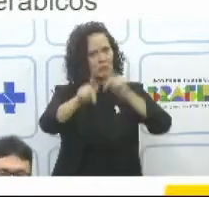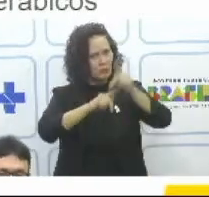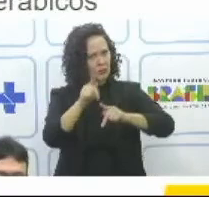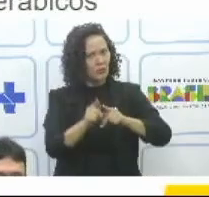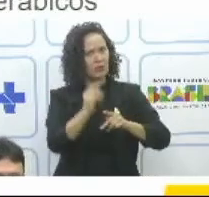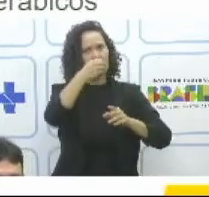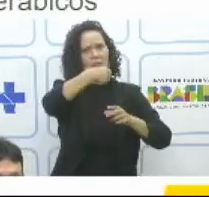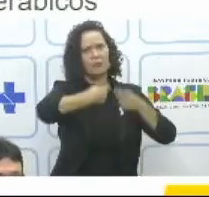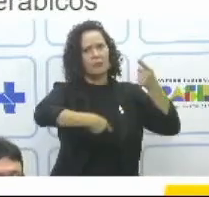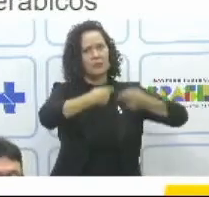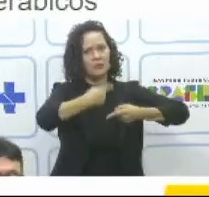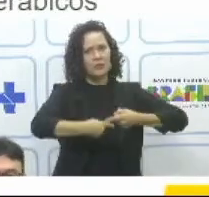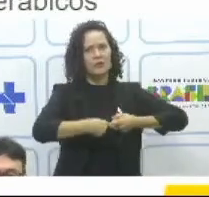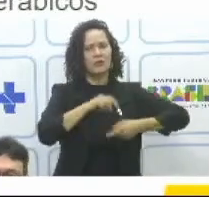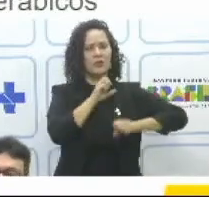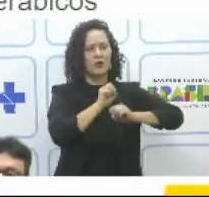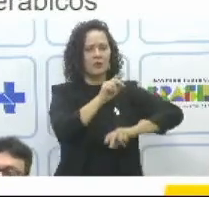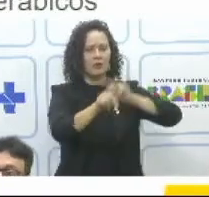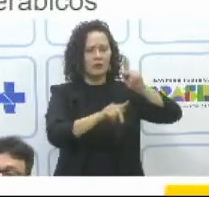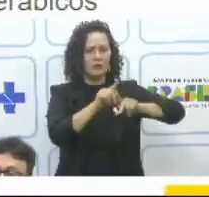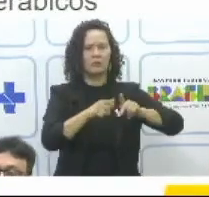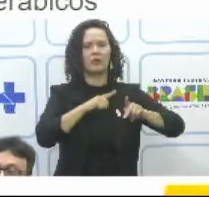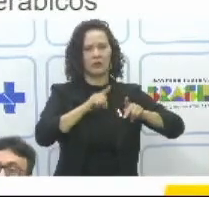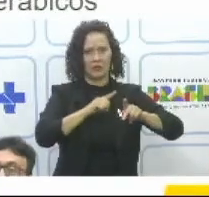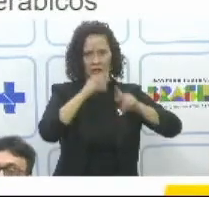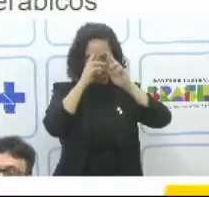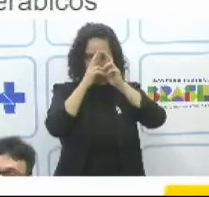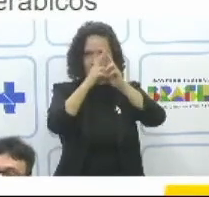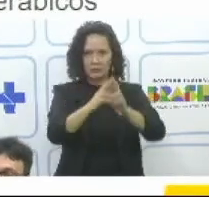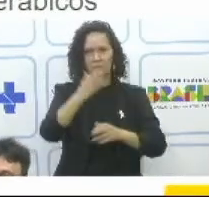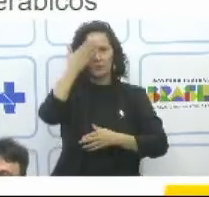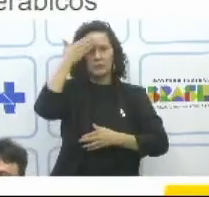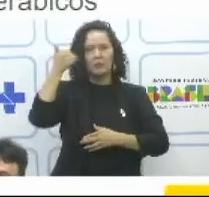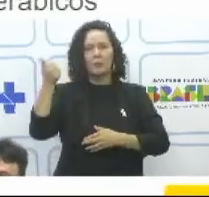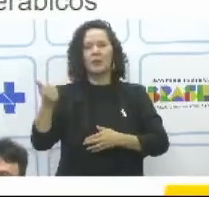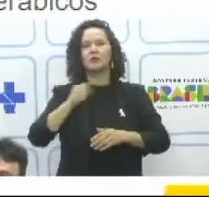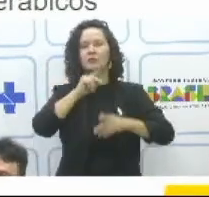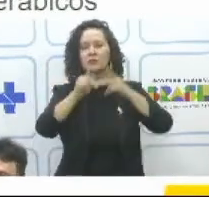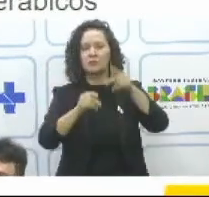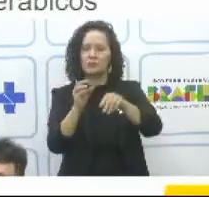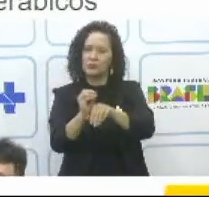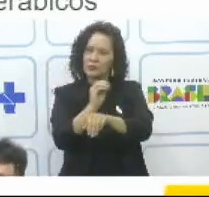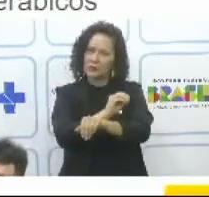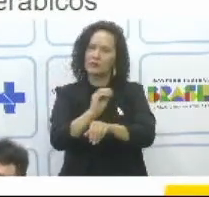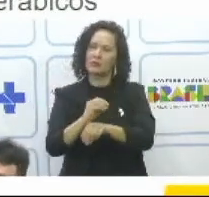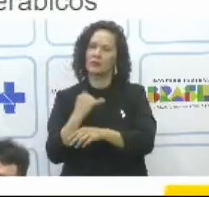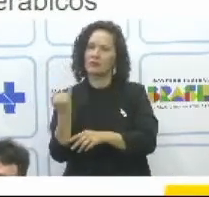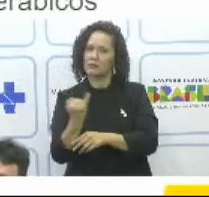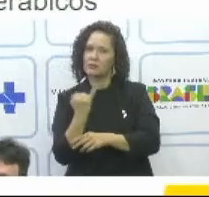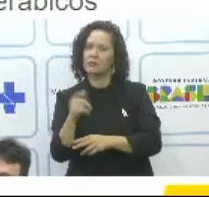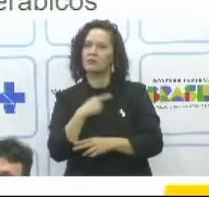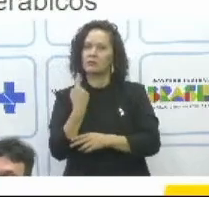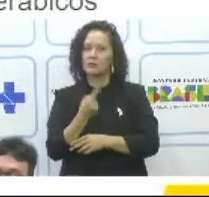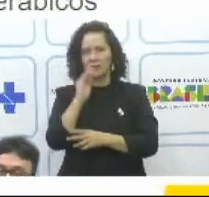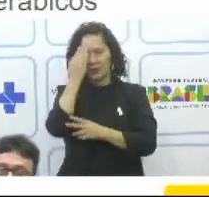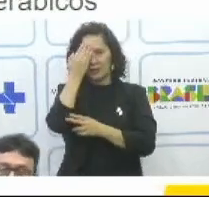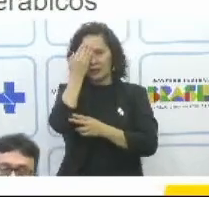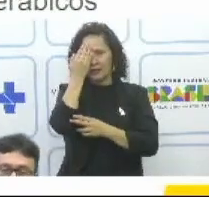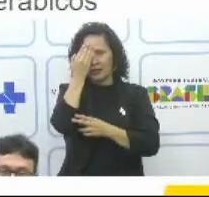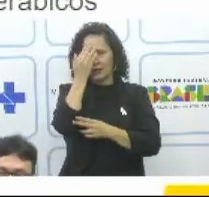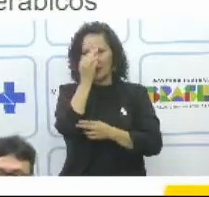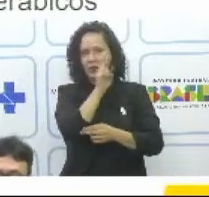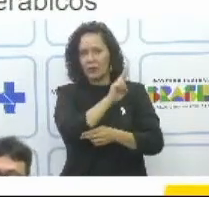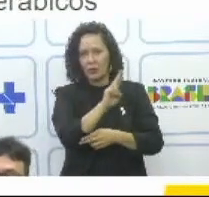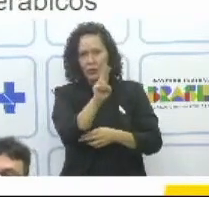Política Nacional de Educação Popular, que vai falar dos saberes populares de cuidado. Então, é importante a gente entender que dentro